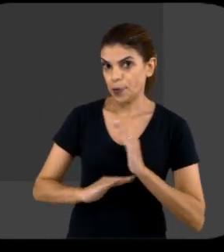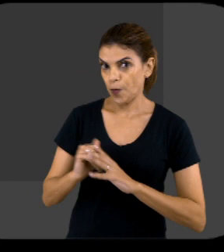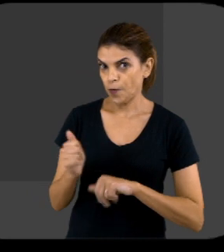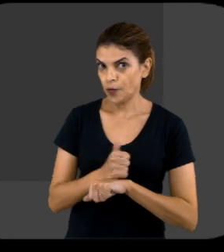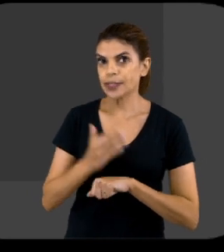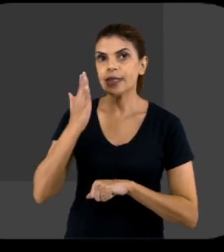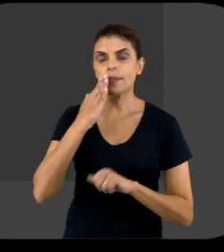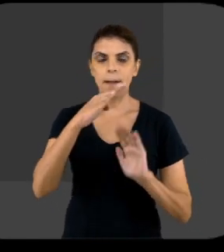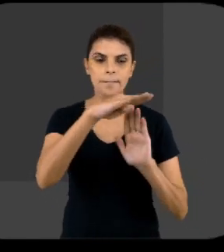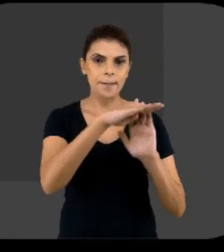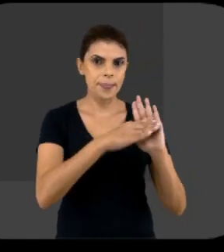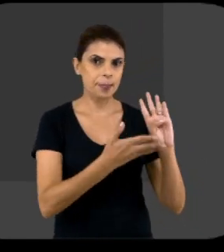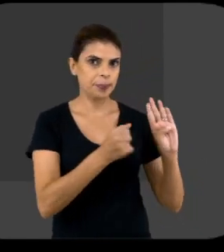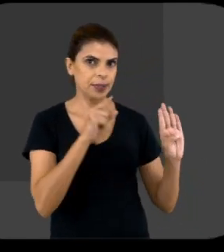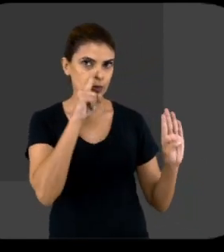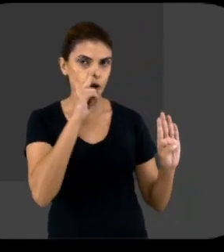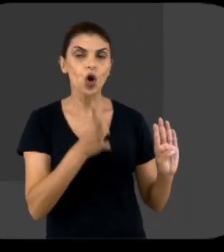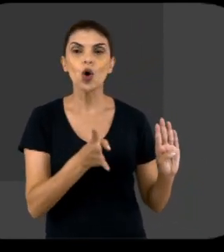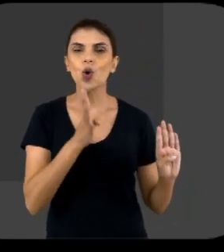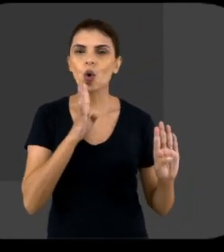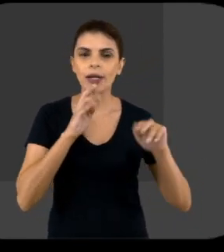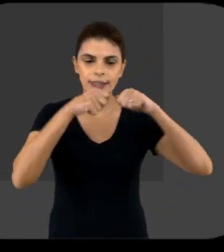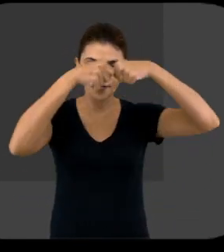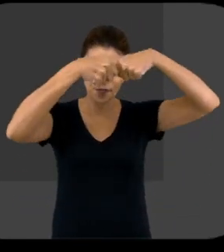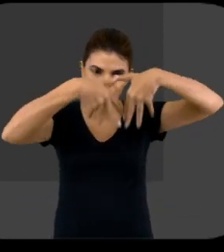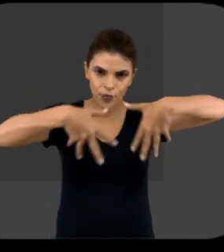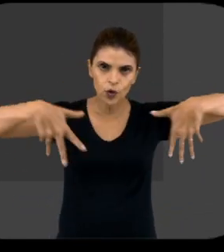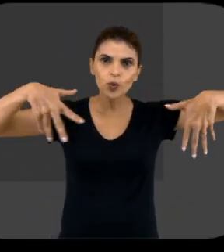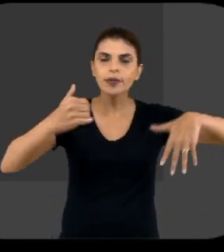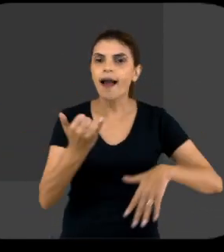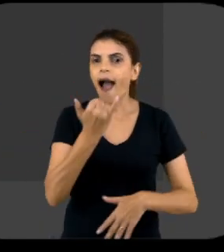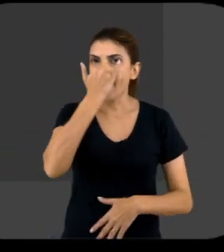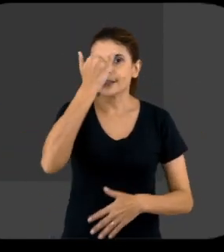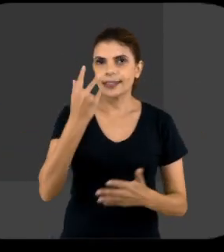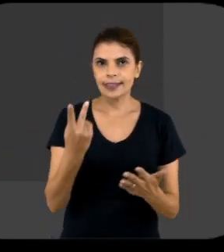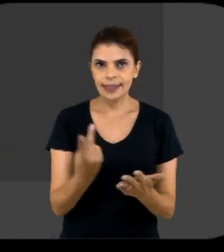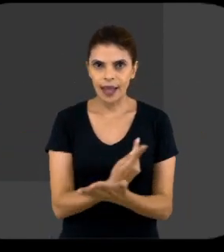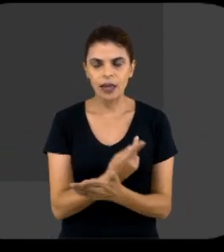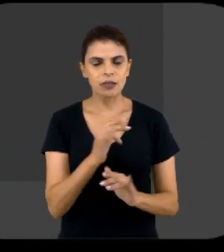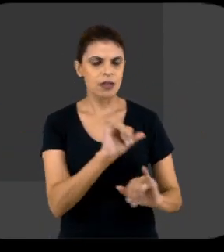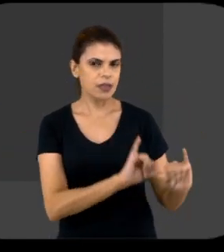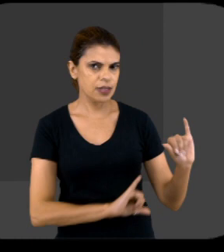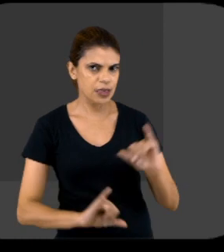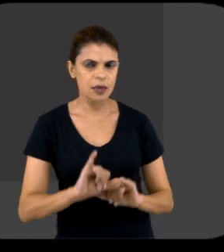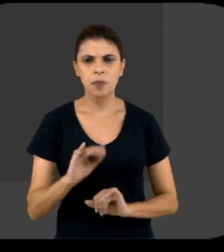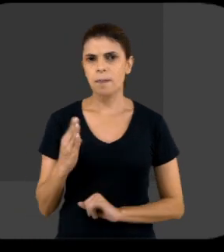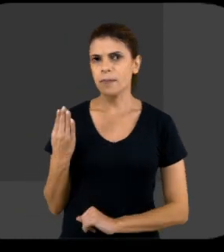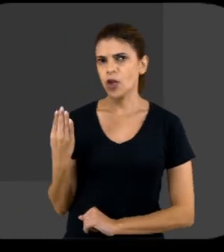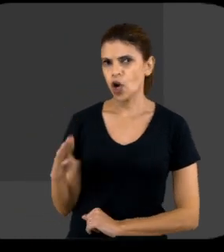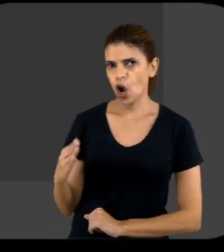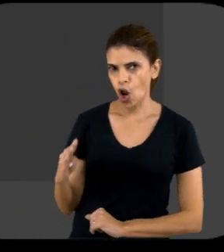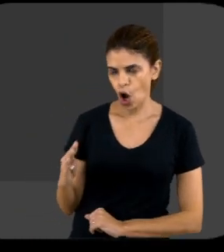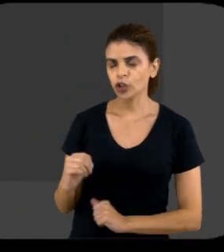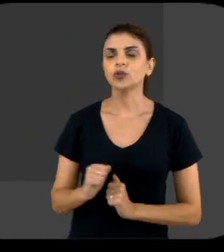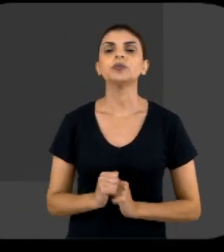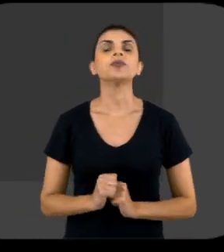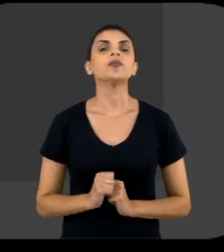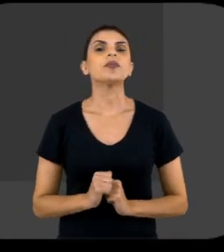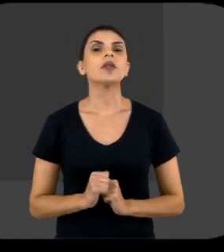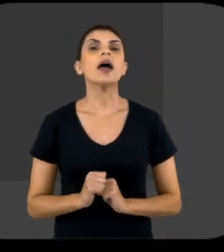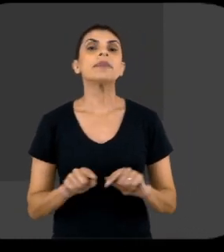conheça o manual de biossegurança, conheça os fluxos de acidente, tanto acidente biológico quanto acidente